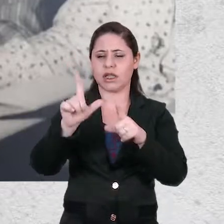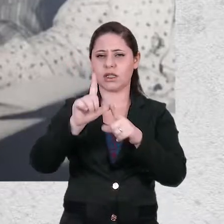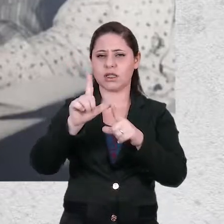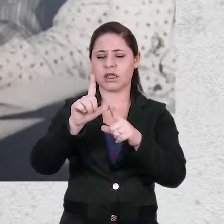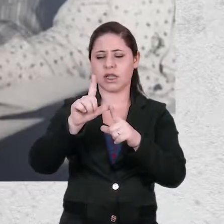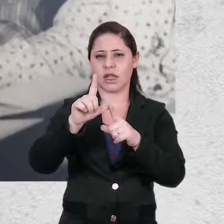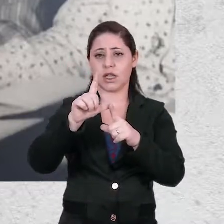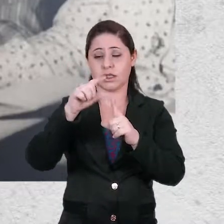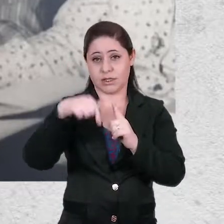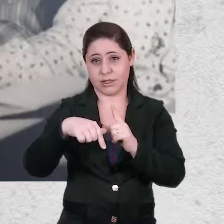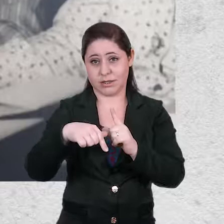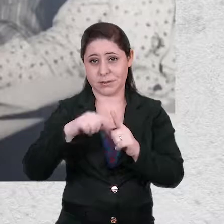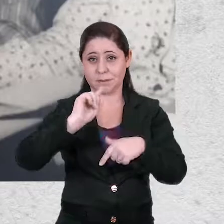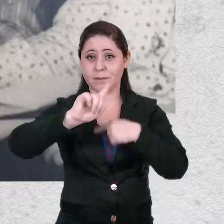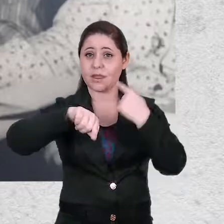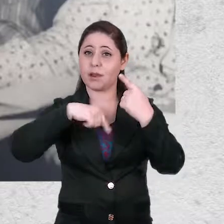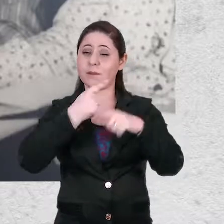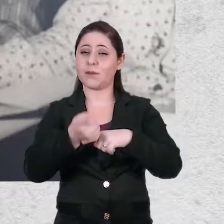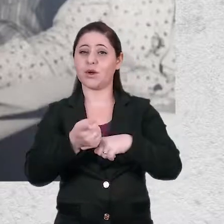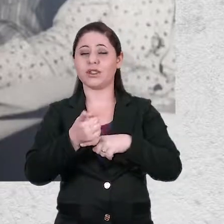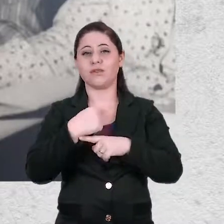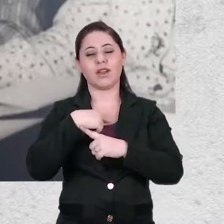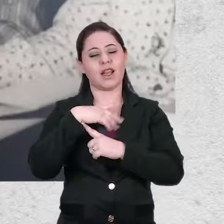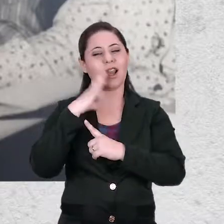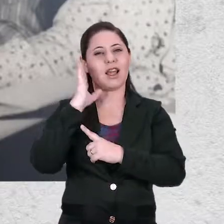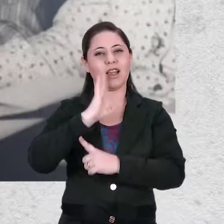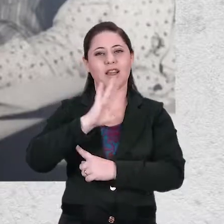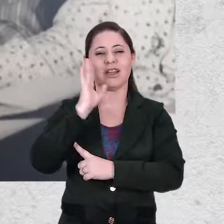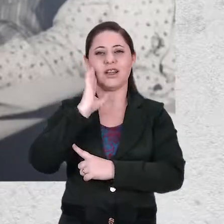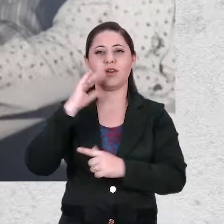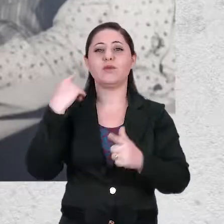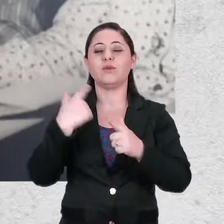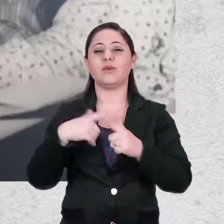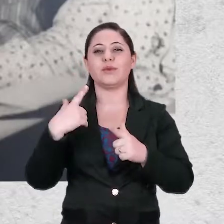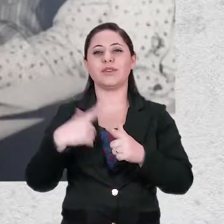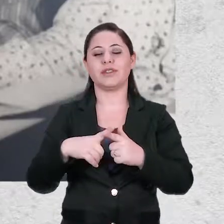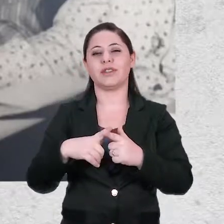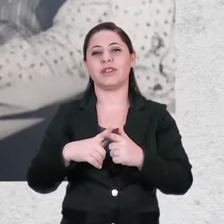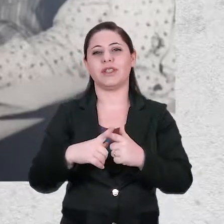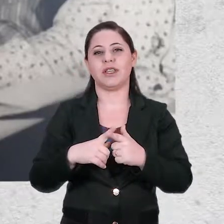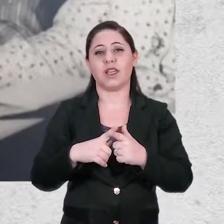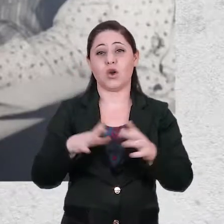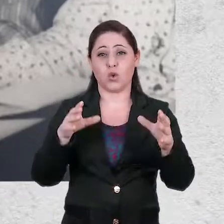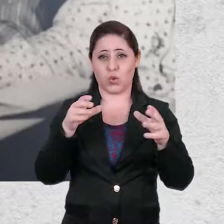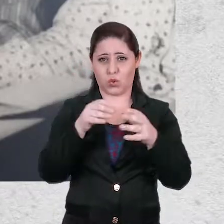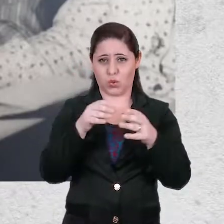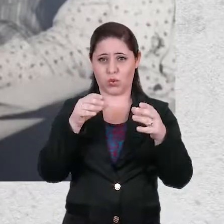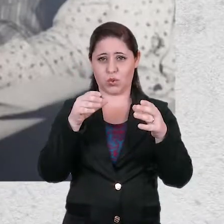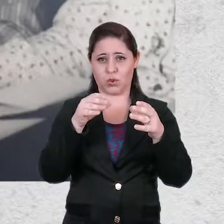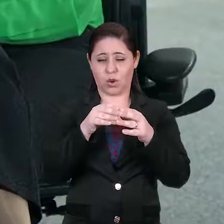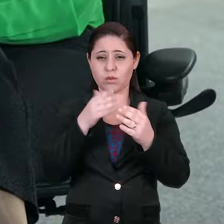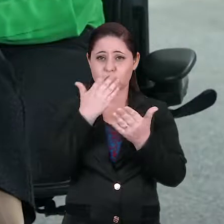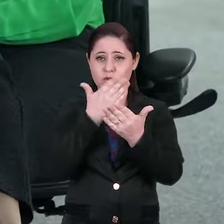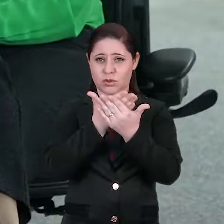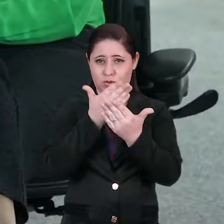né? Faculdade Dom Aquino de Ciência e Letras. E foi muito interessante porque um grupo